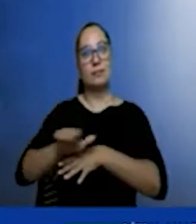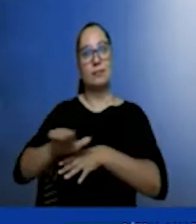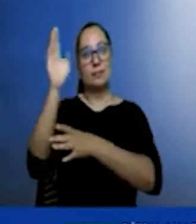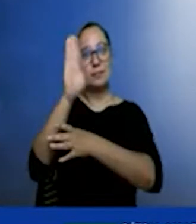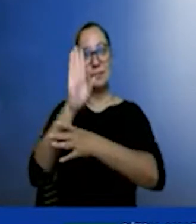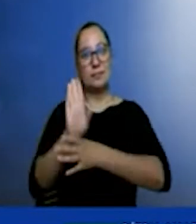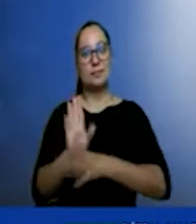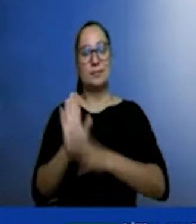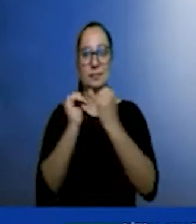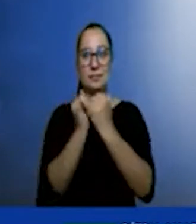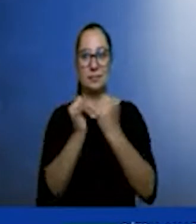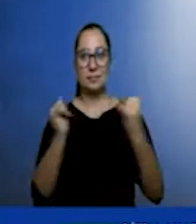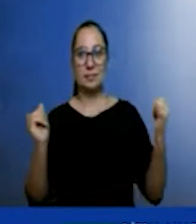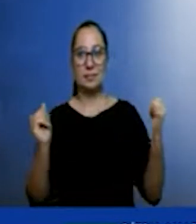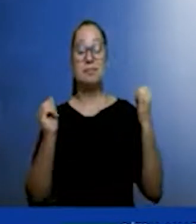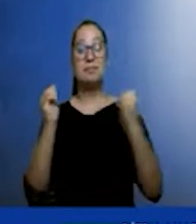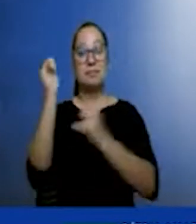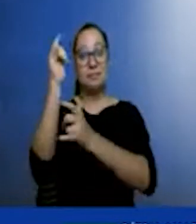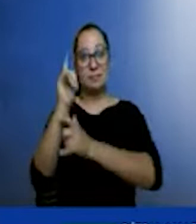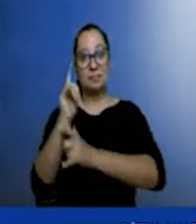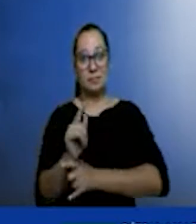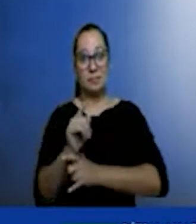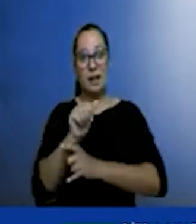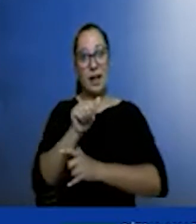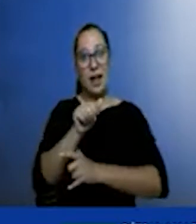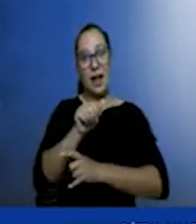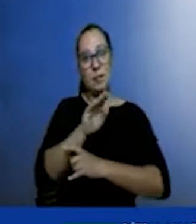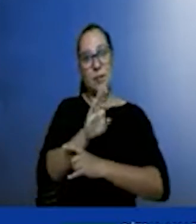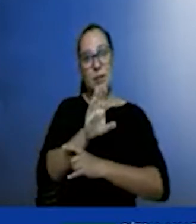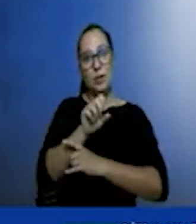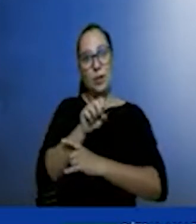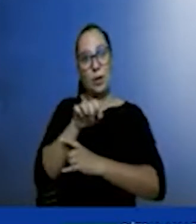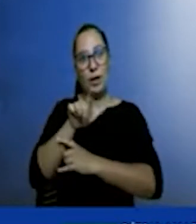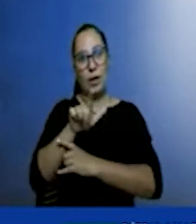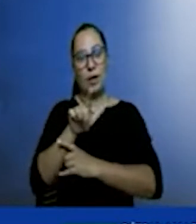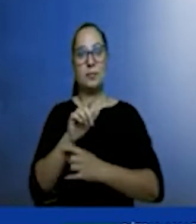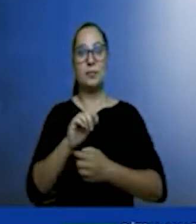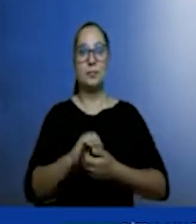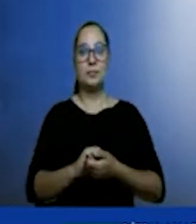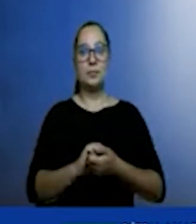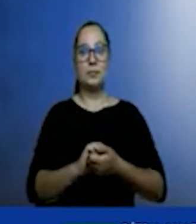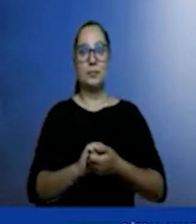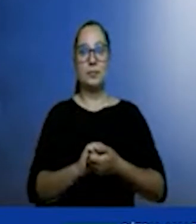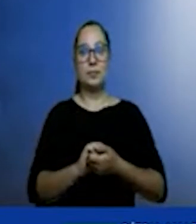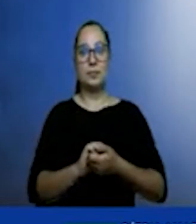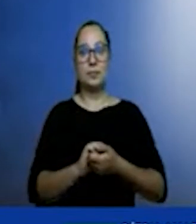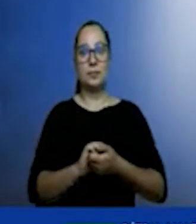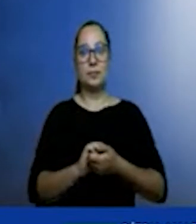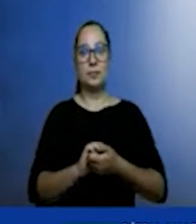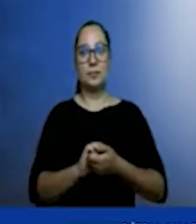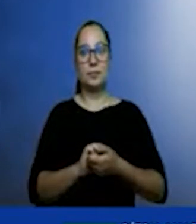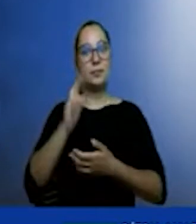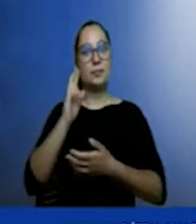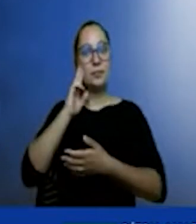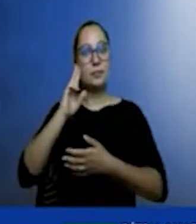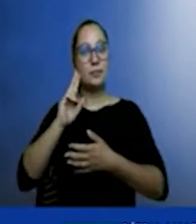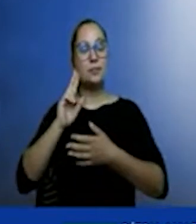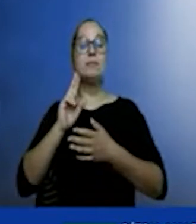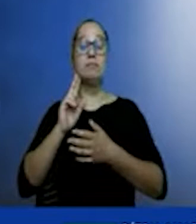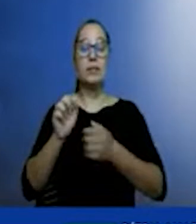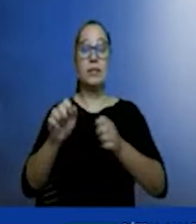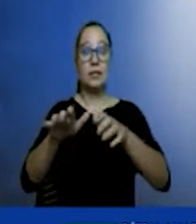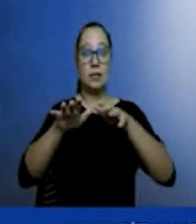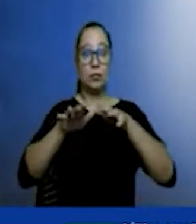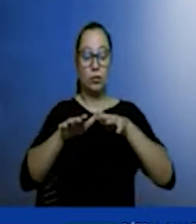Energia Fotovoltaica, Absolar, Bárbara Rubim. A diretora executiva corporativa do Instituto Brasileiro